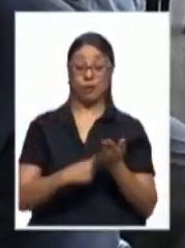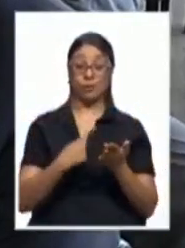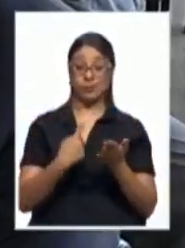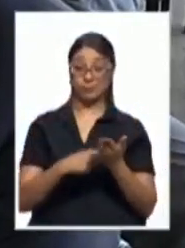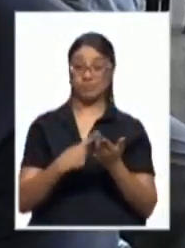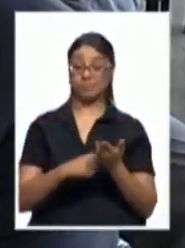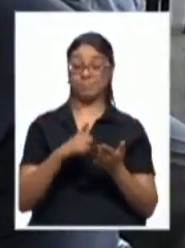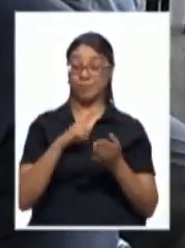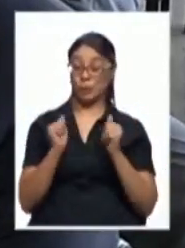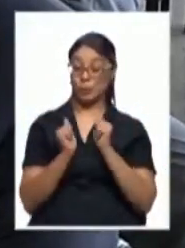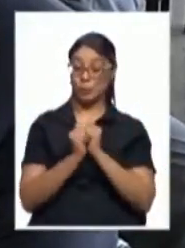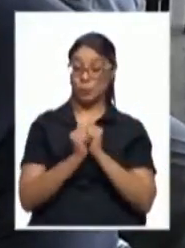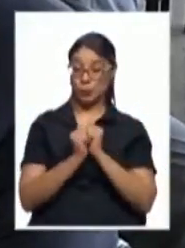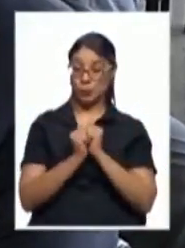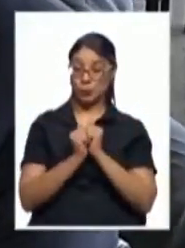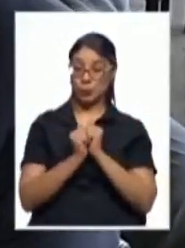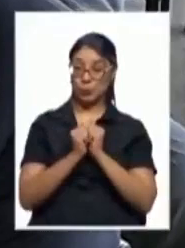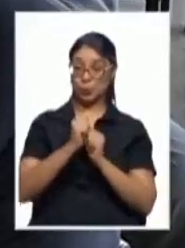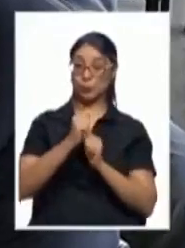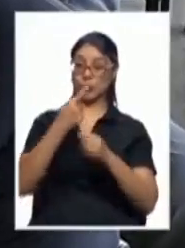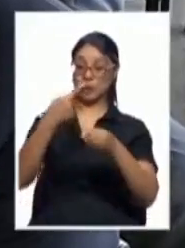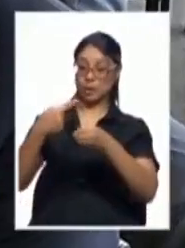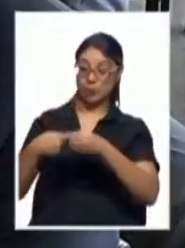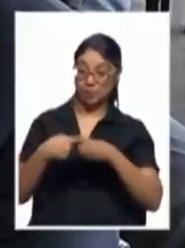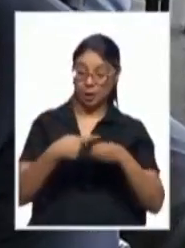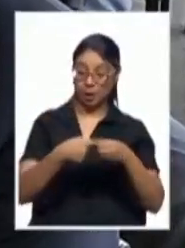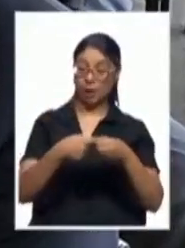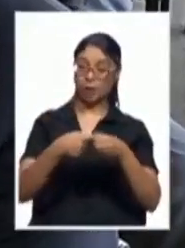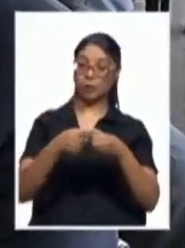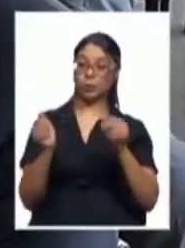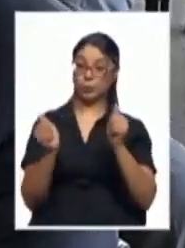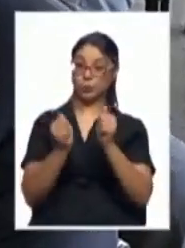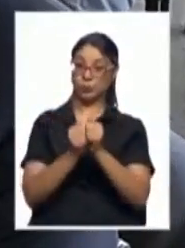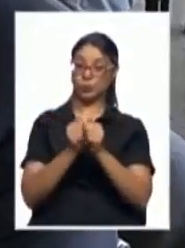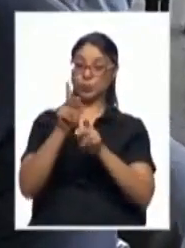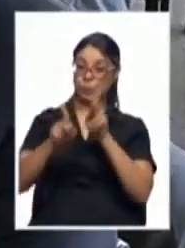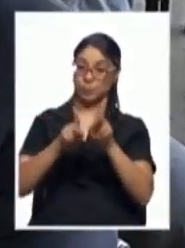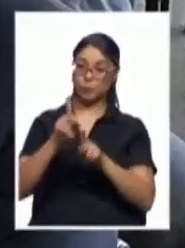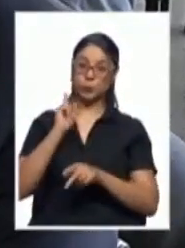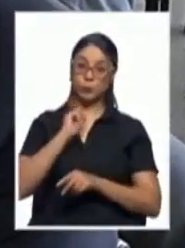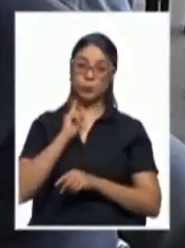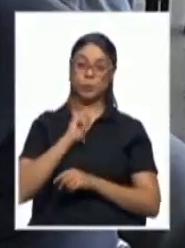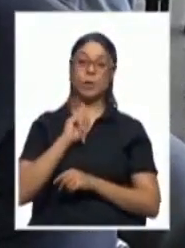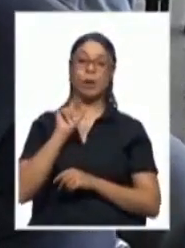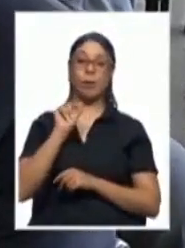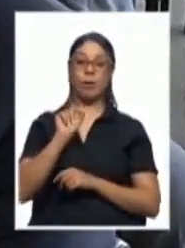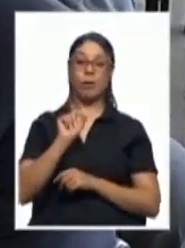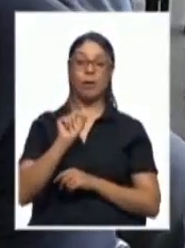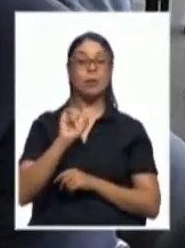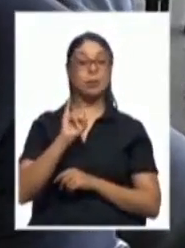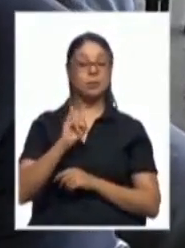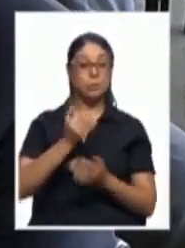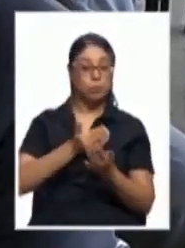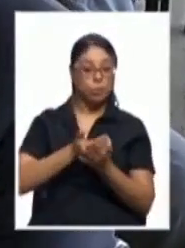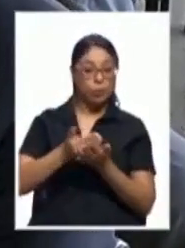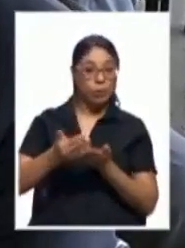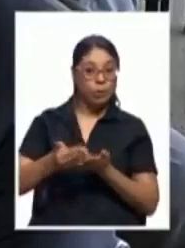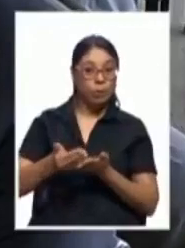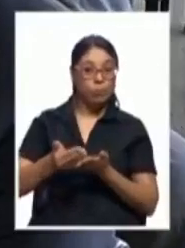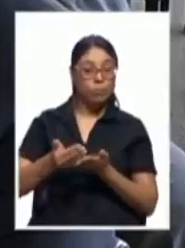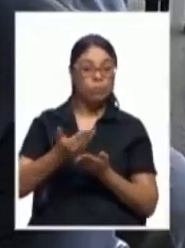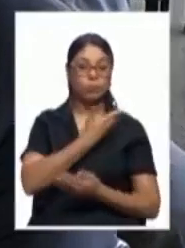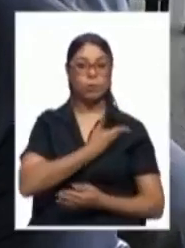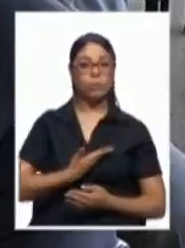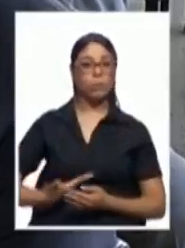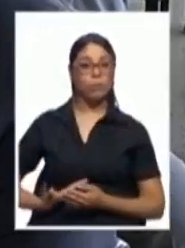e com os cidadãos mineiros era que realmente, ao ele assumir a recondução do governo, seria tratado de